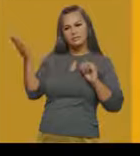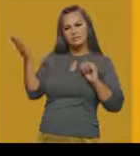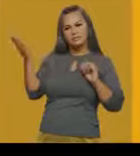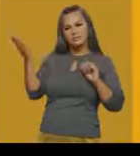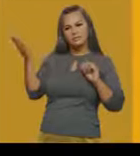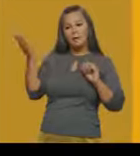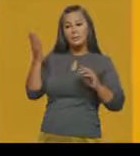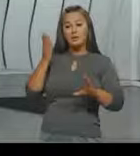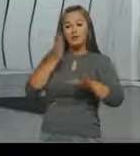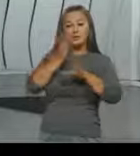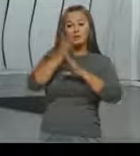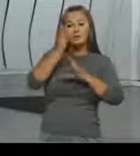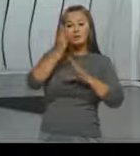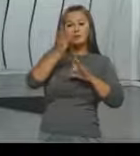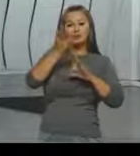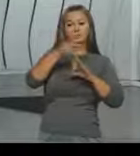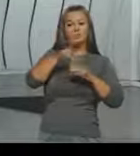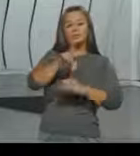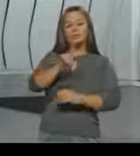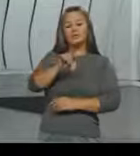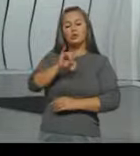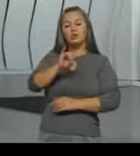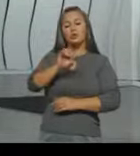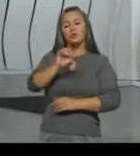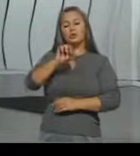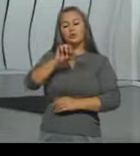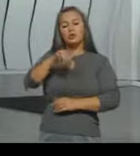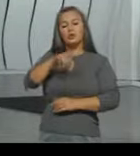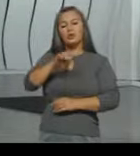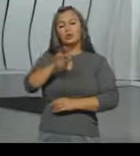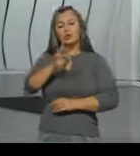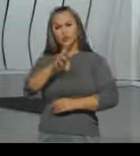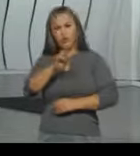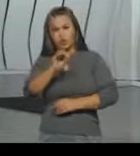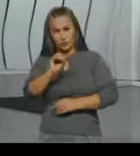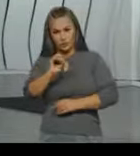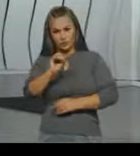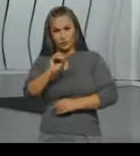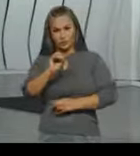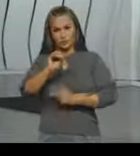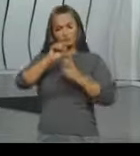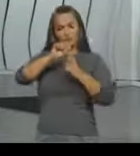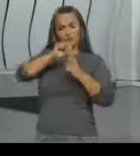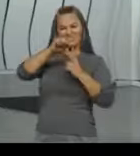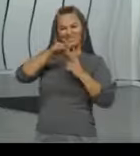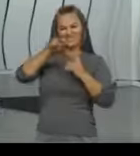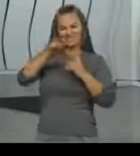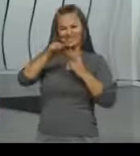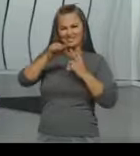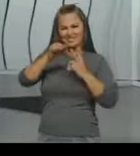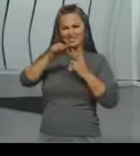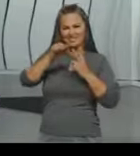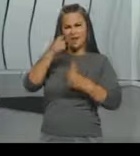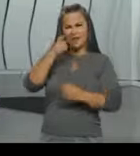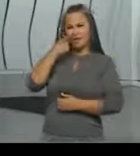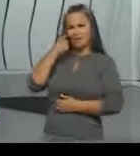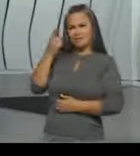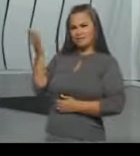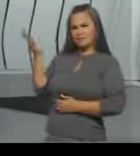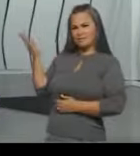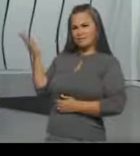diâmetro, letra φ lá do grego. Não é muito usado esse símbolo, não. Geralmente ele é usado assim, né? Deixa eu